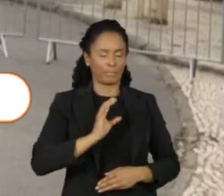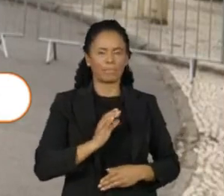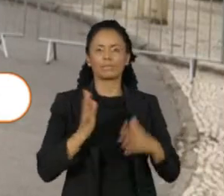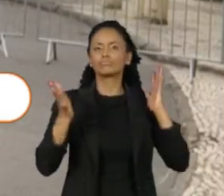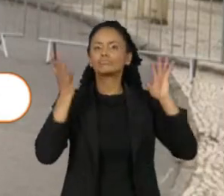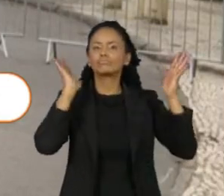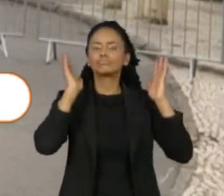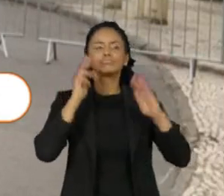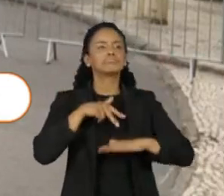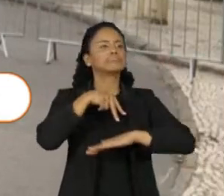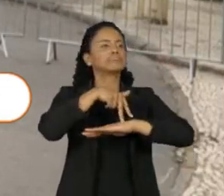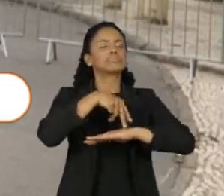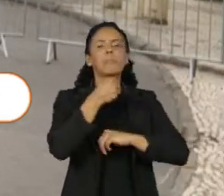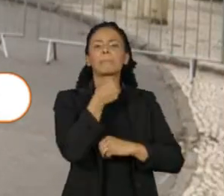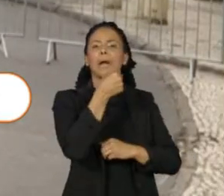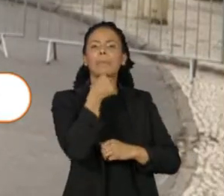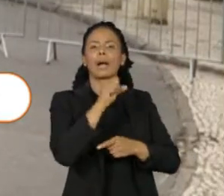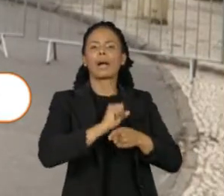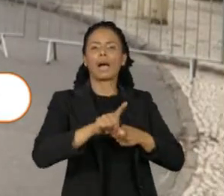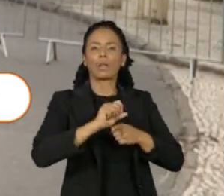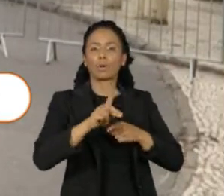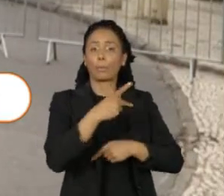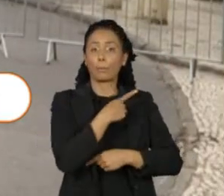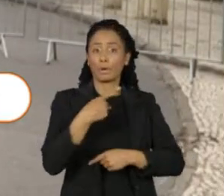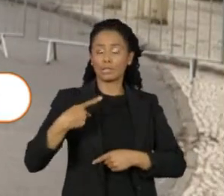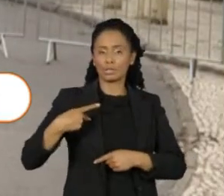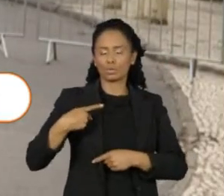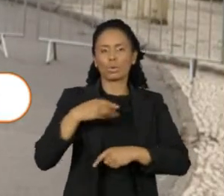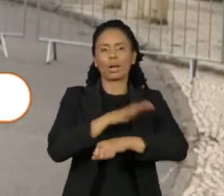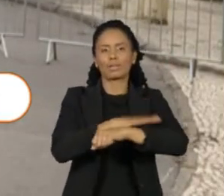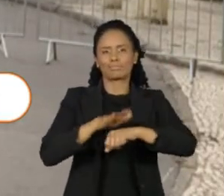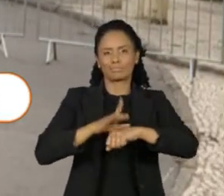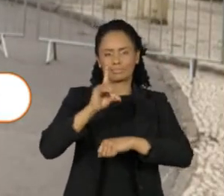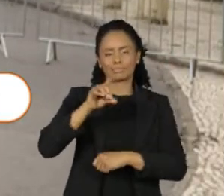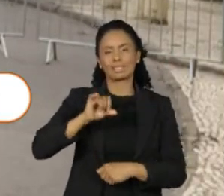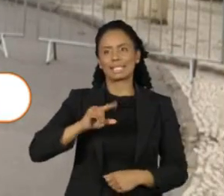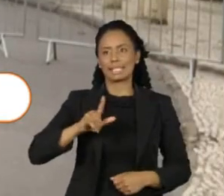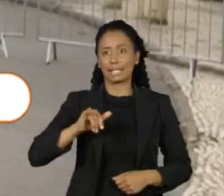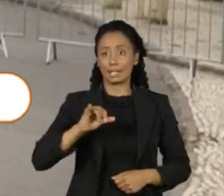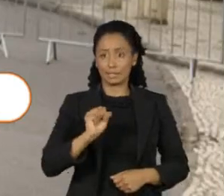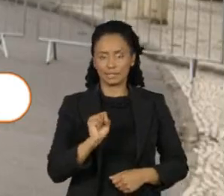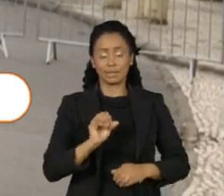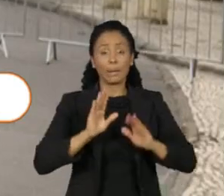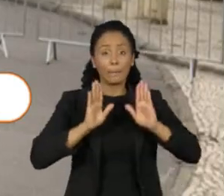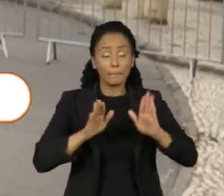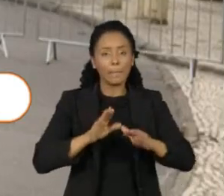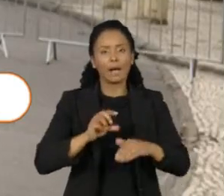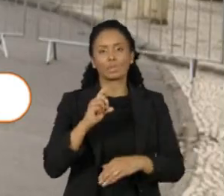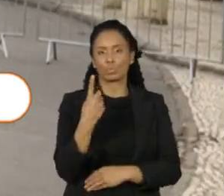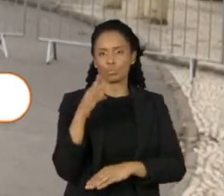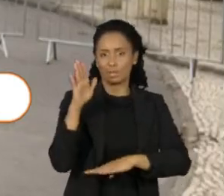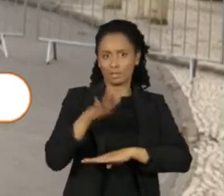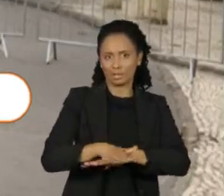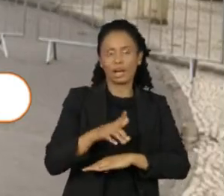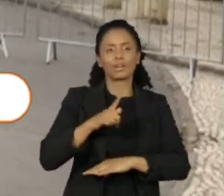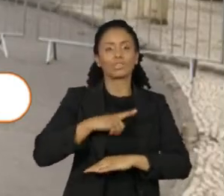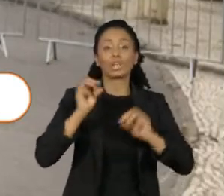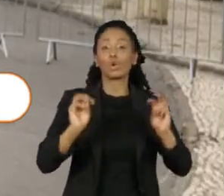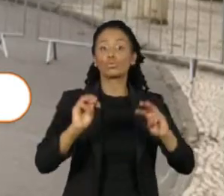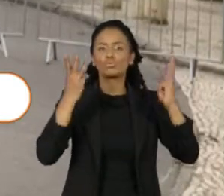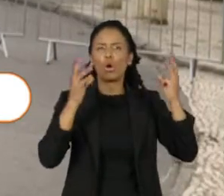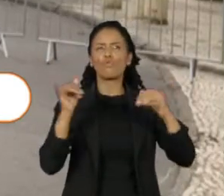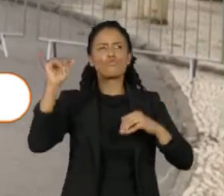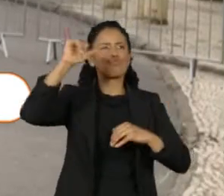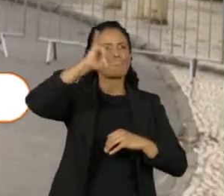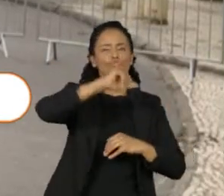trio elétrico alugado pelo pastor Silas Malafaia a partir da uma da tarde está previsto o show aérea da Esquadrilha